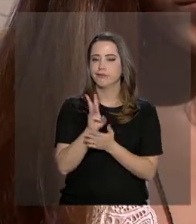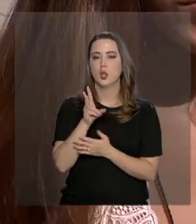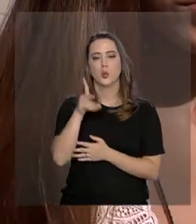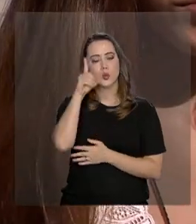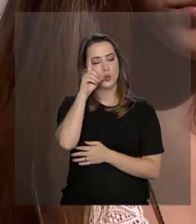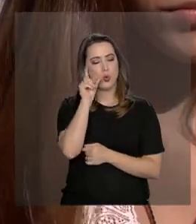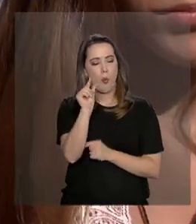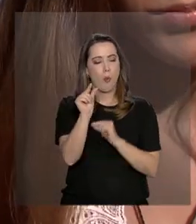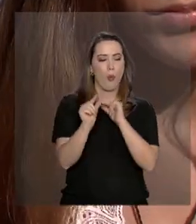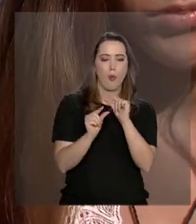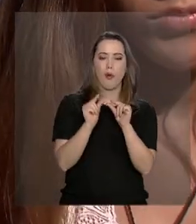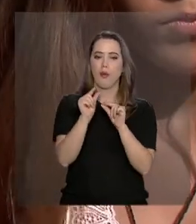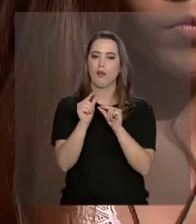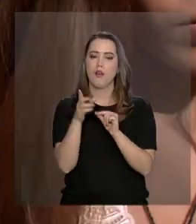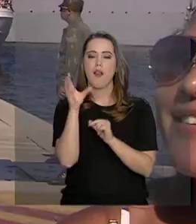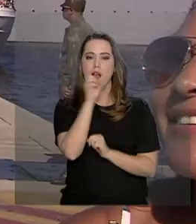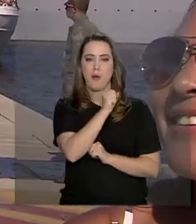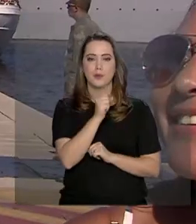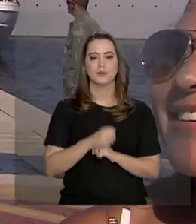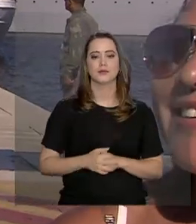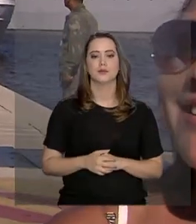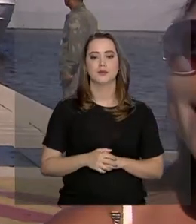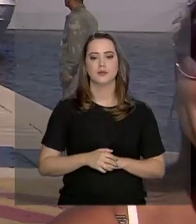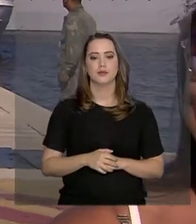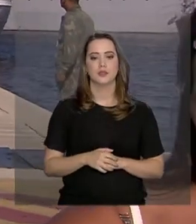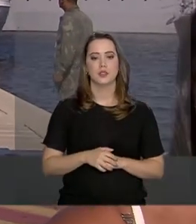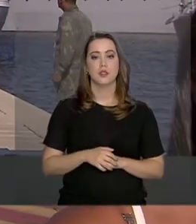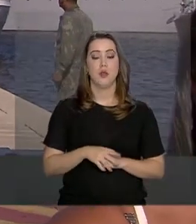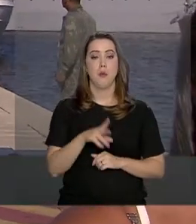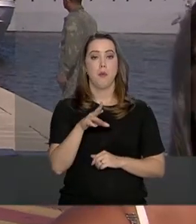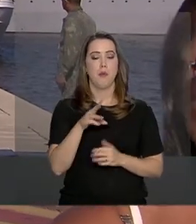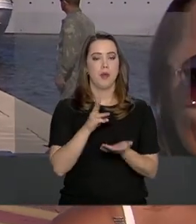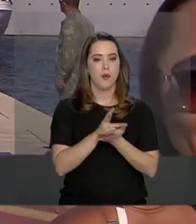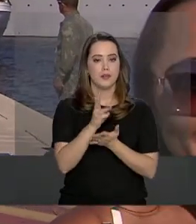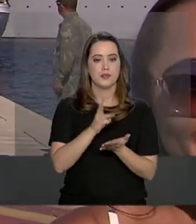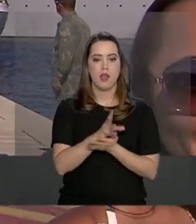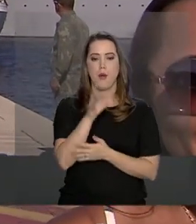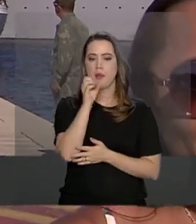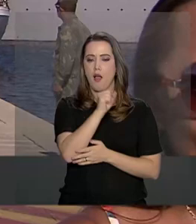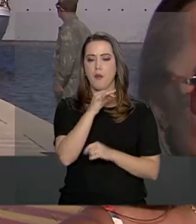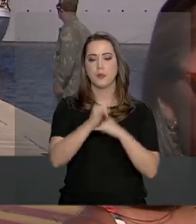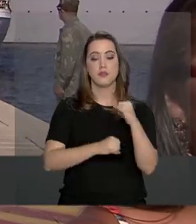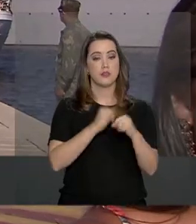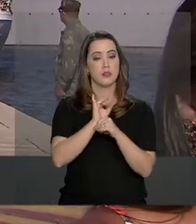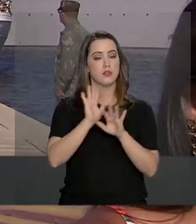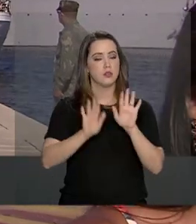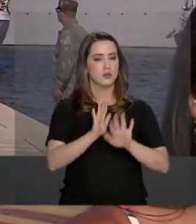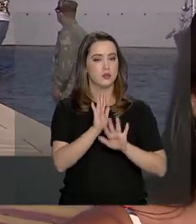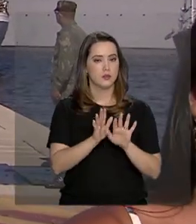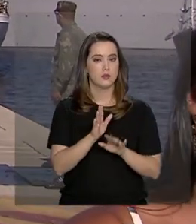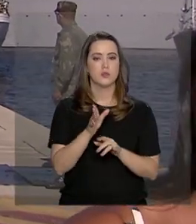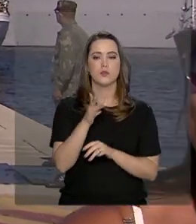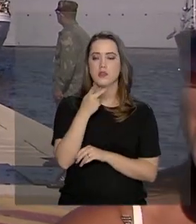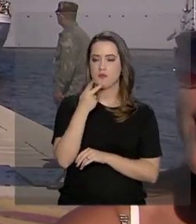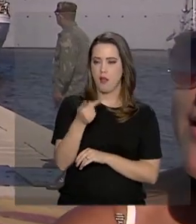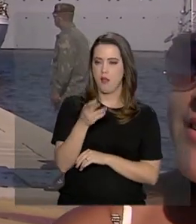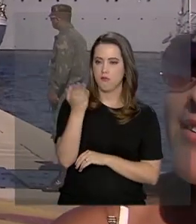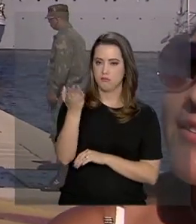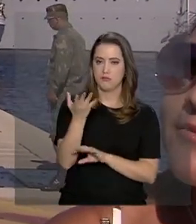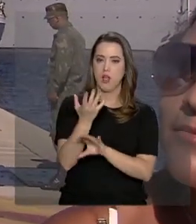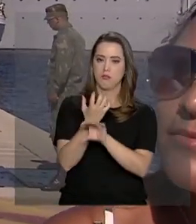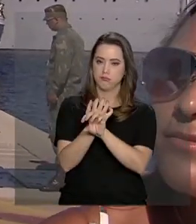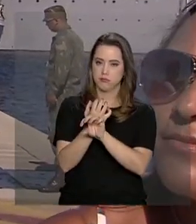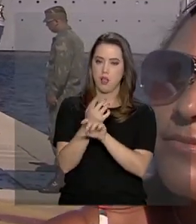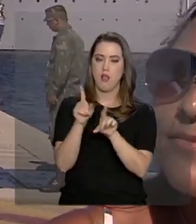dia um pouquinho, aí vai passando rápido. Pelo WhatsApp, pela internet ali, às vezes dá pra falar com ele. Claro